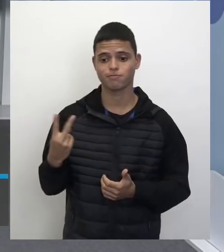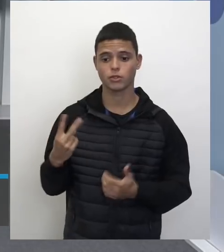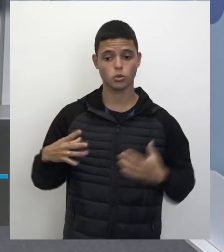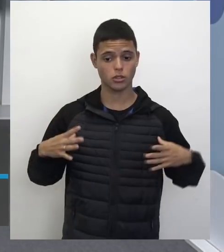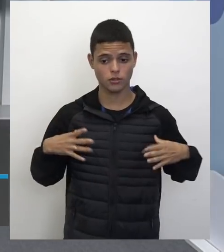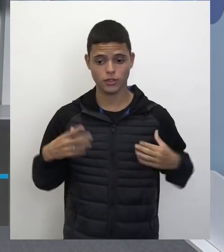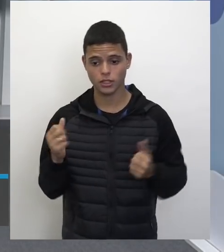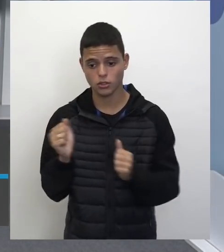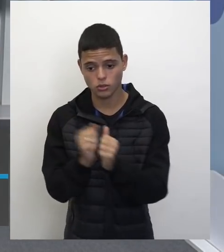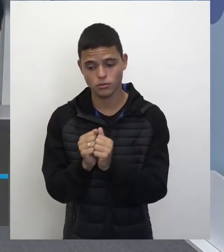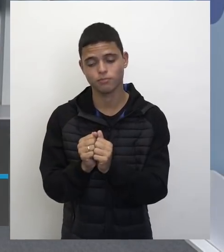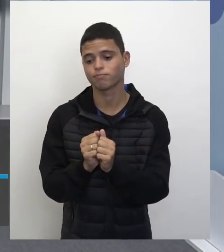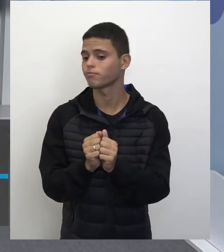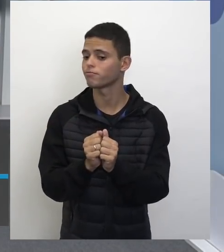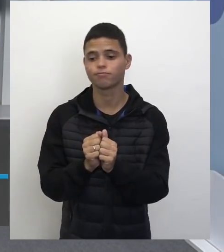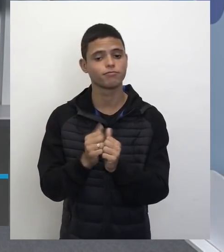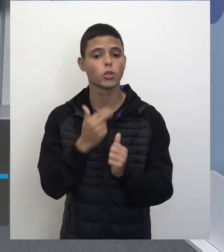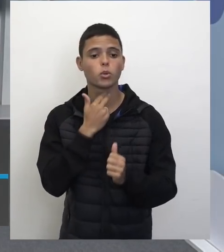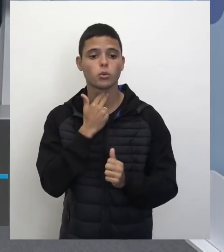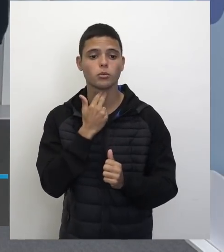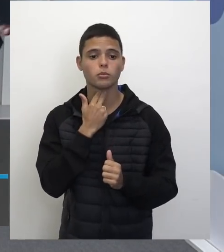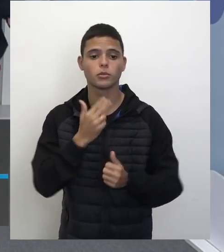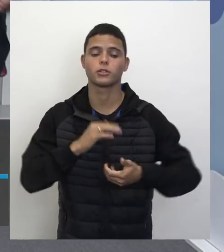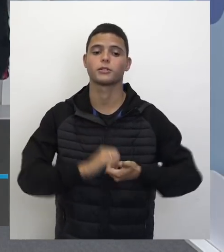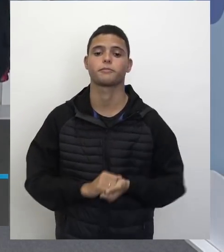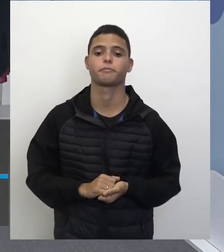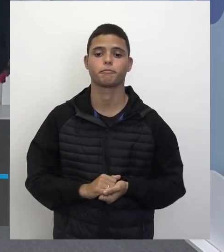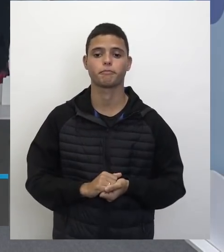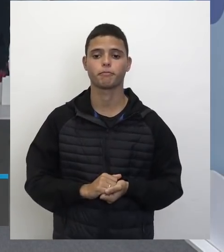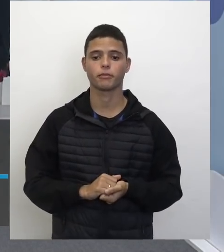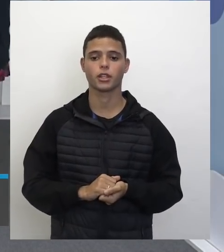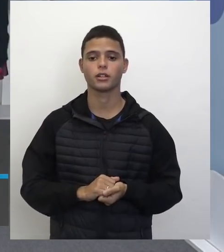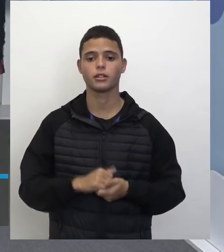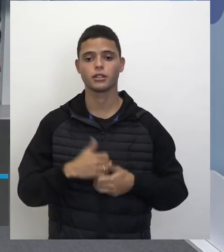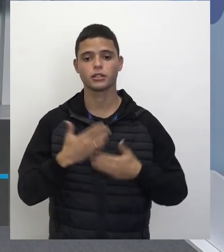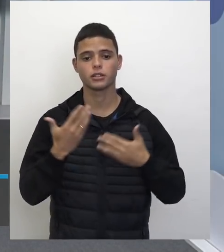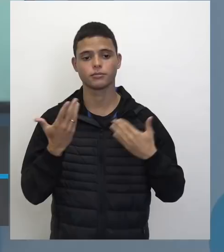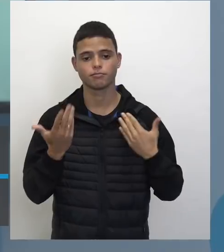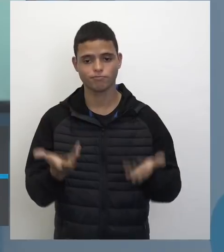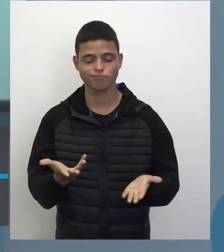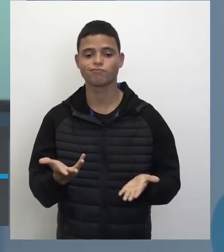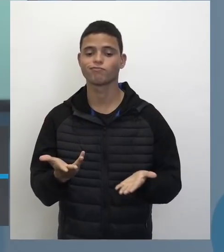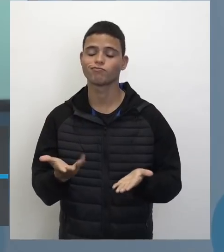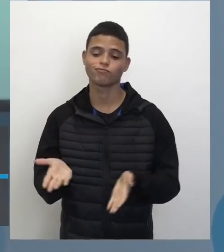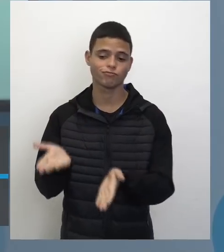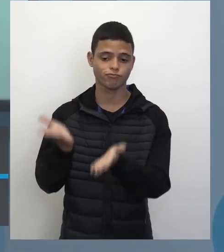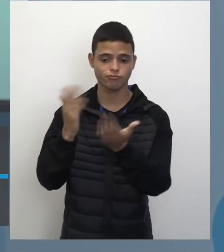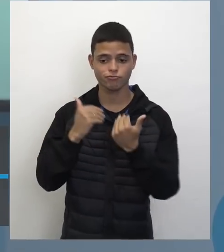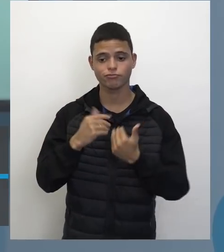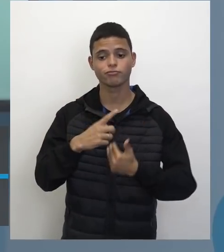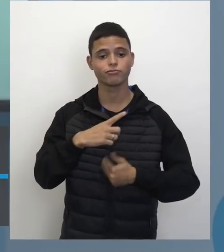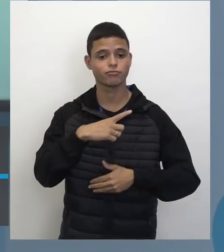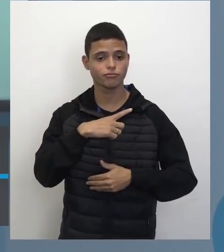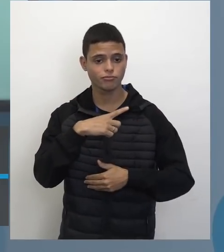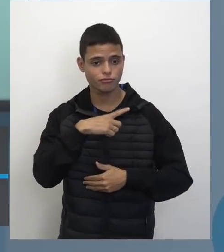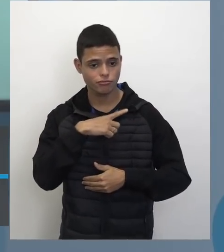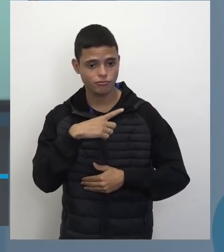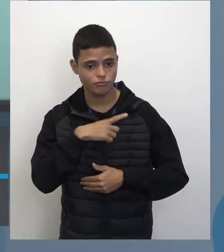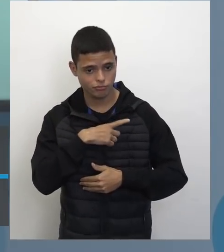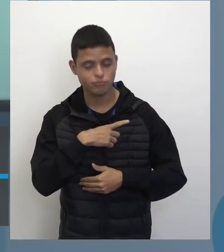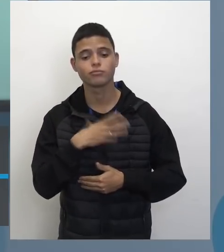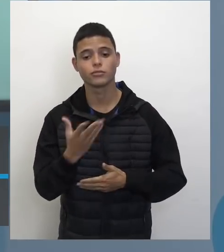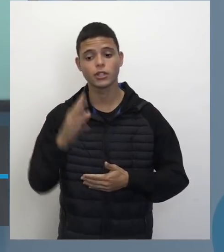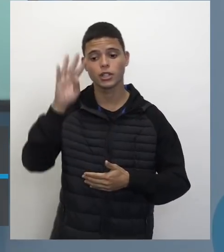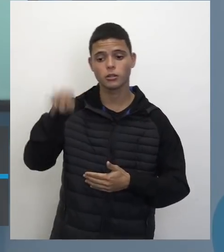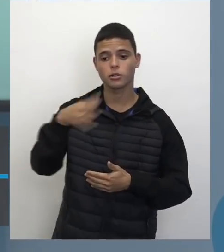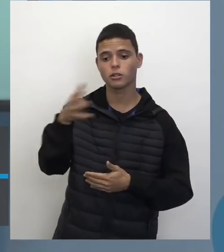as pessoas choram. Elas ficam tristes que a gente não vê. Então, bora lá. Então, a gente tem essa questão de que a tabela da